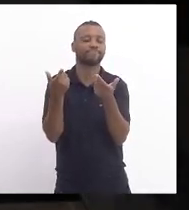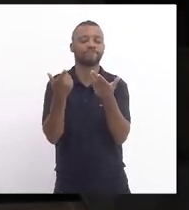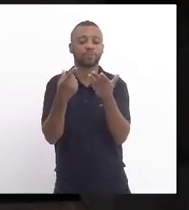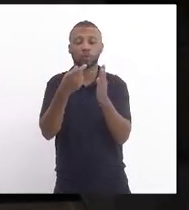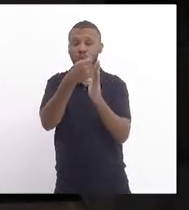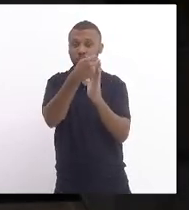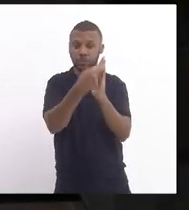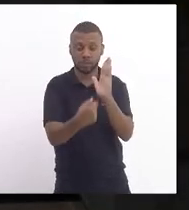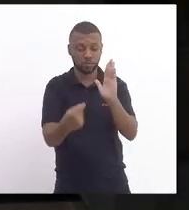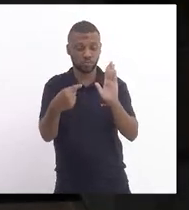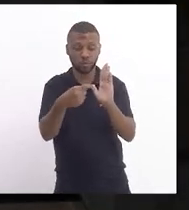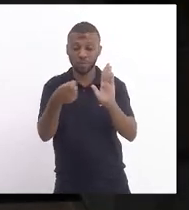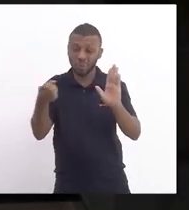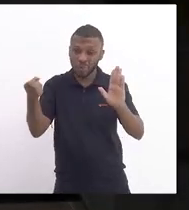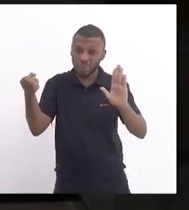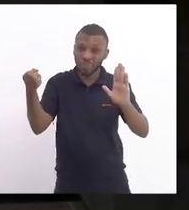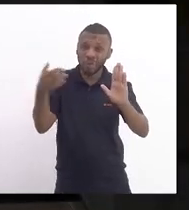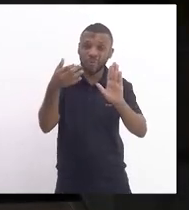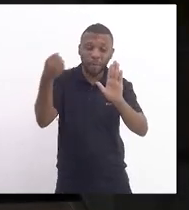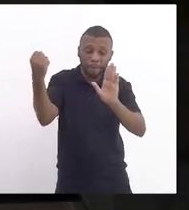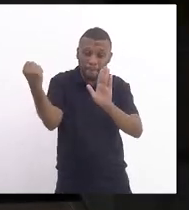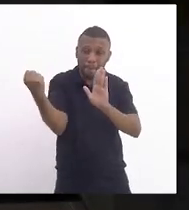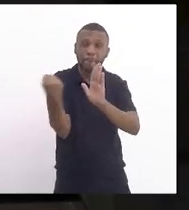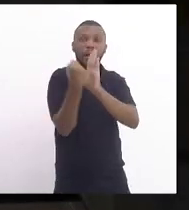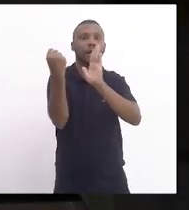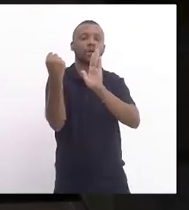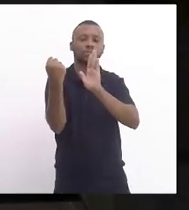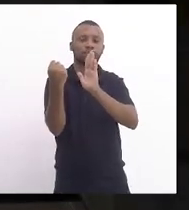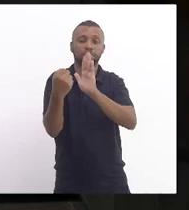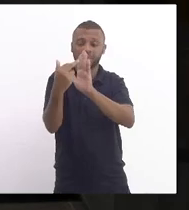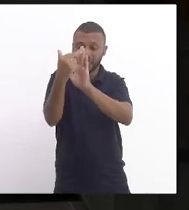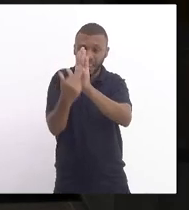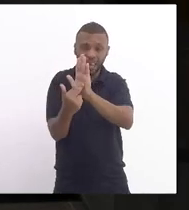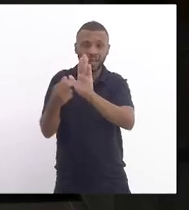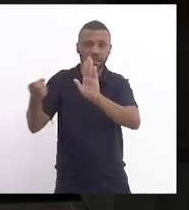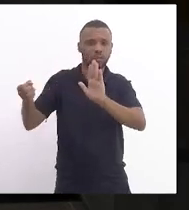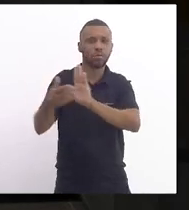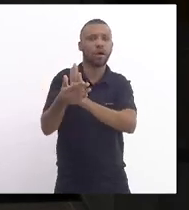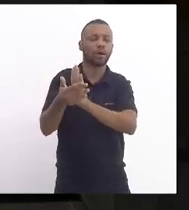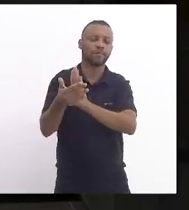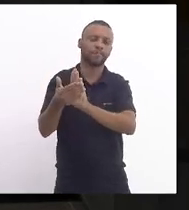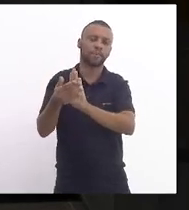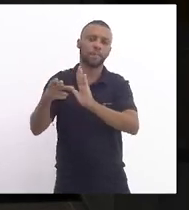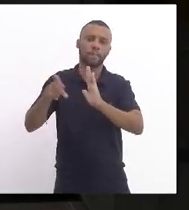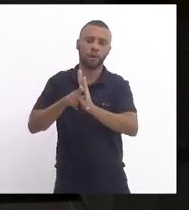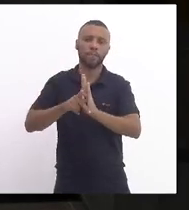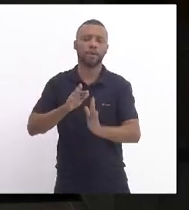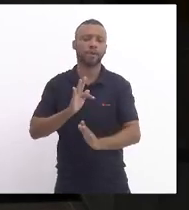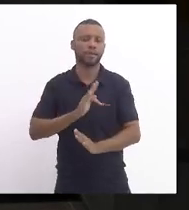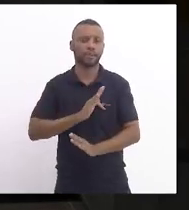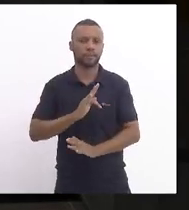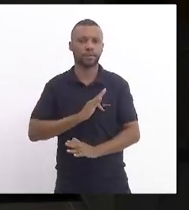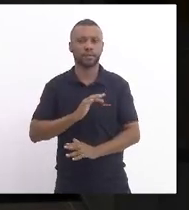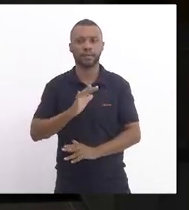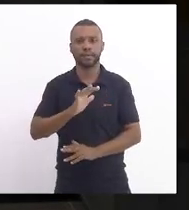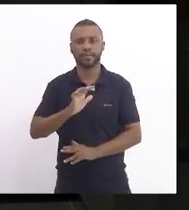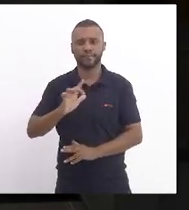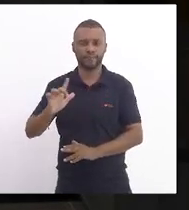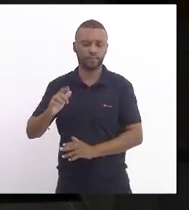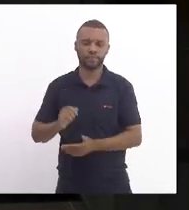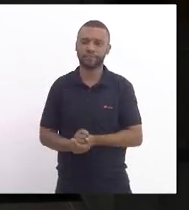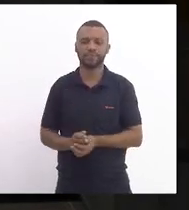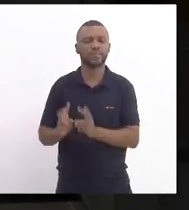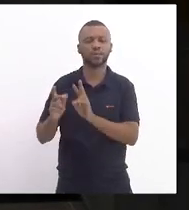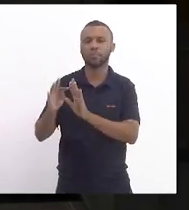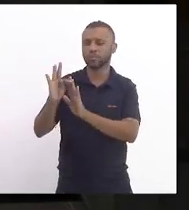de águas novo marco regulatório da Polícia Civil em relação ao